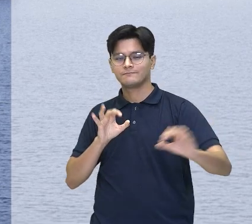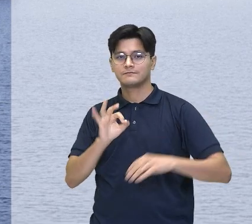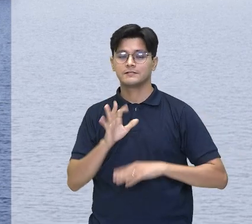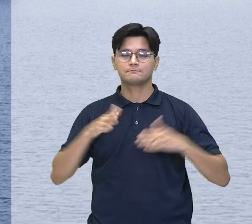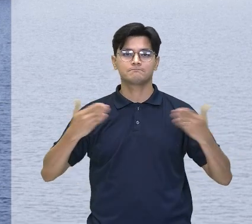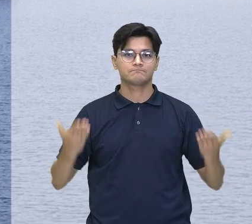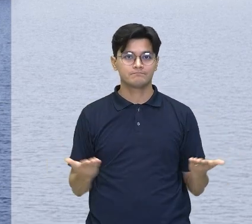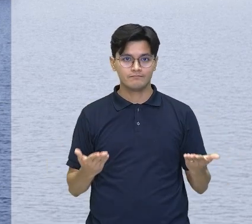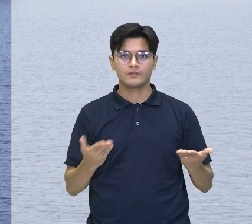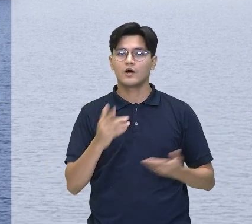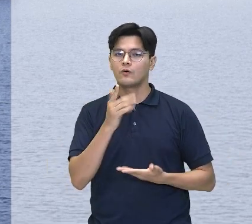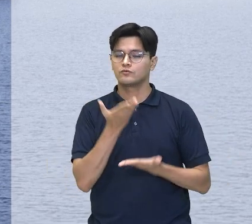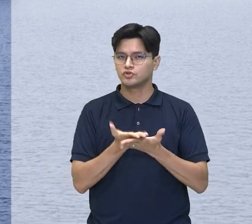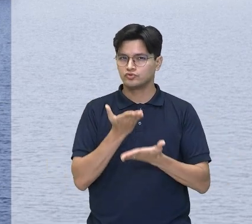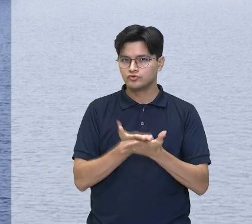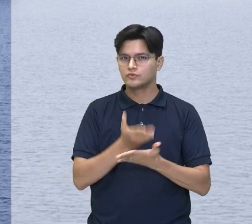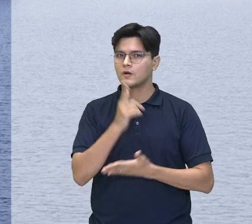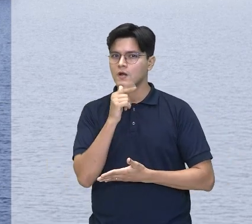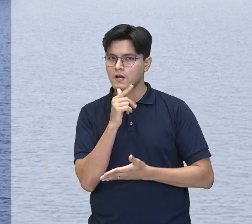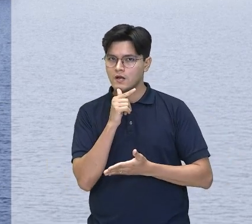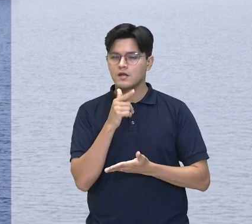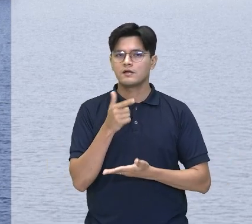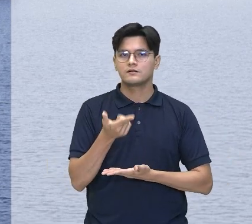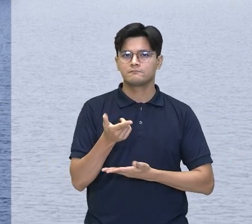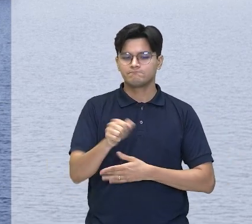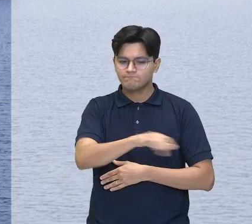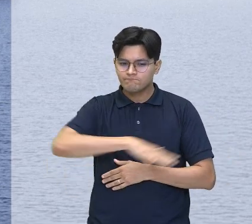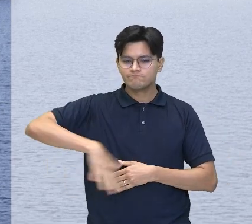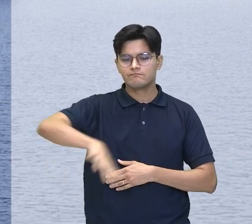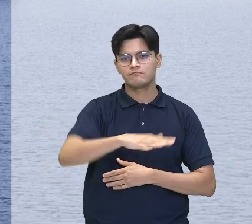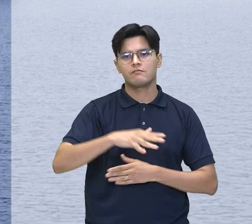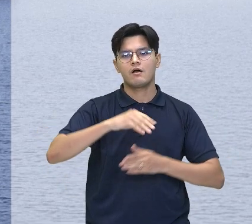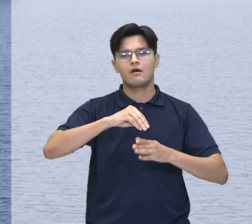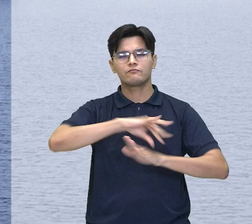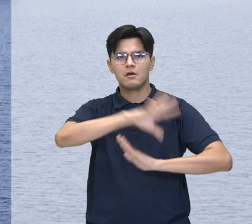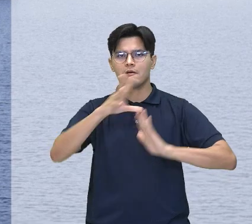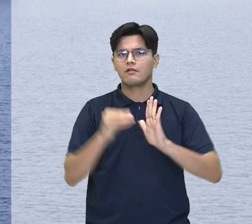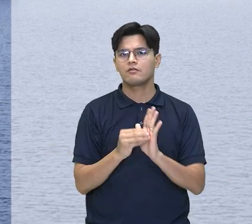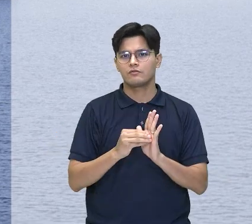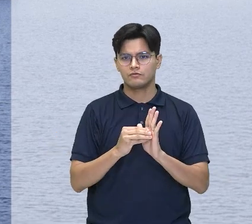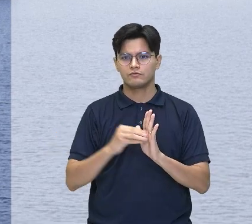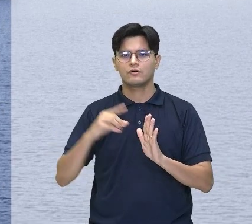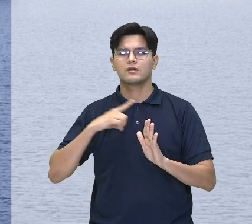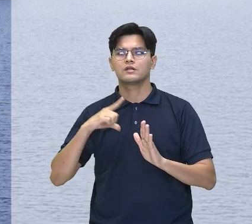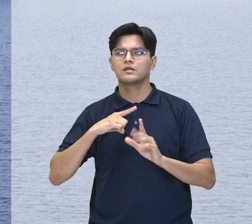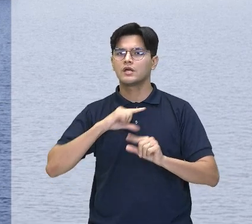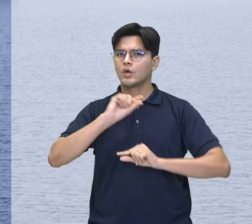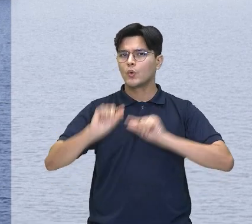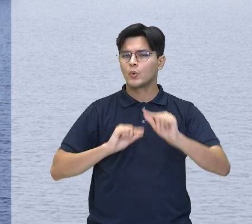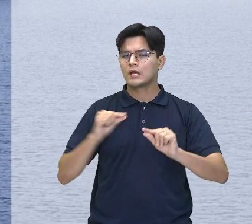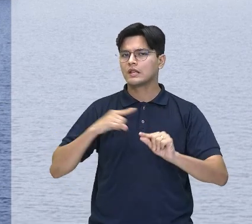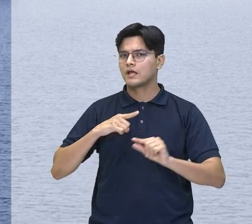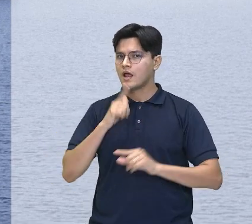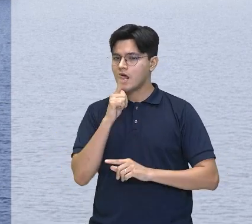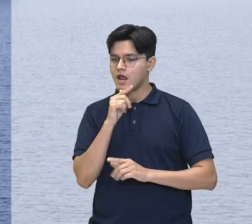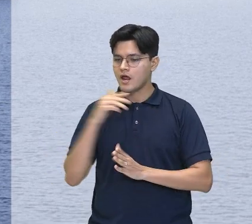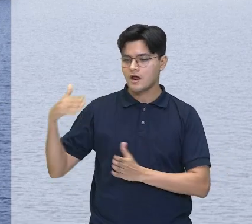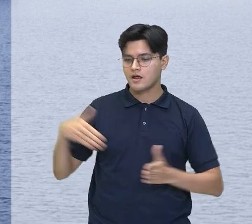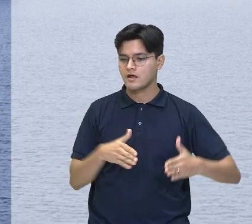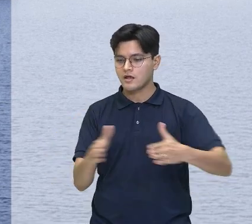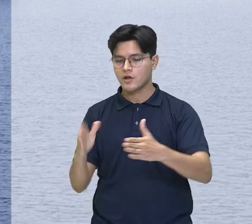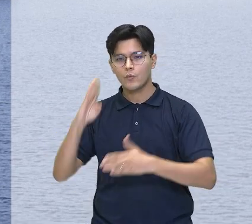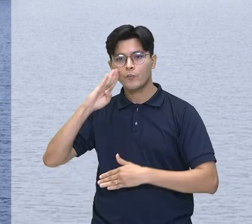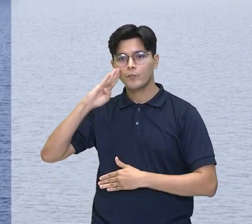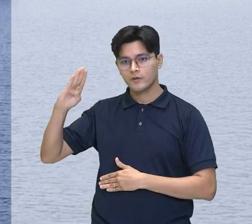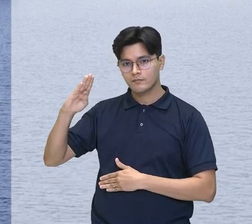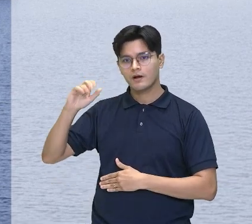compreende aí o Rio Amazonas, que é um rio que tem a sua nascente lá na Cordilheira dos Andes, nas